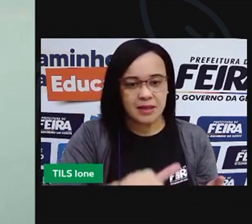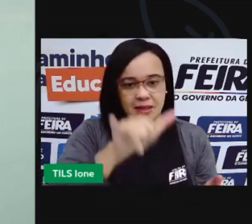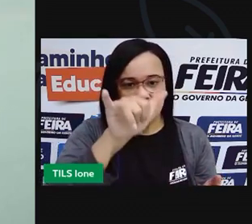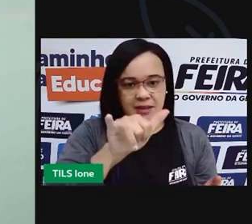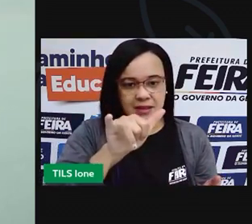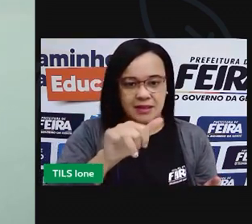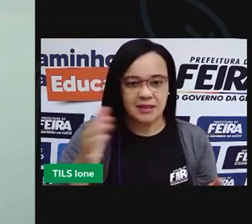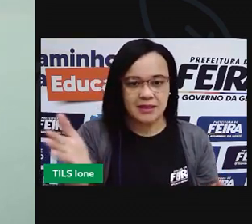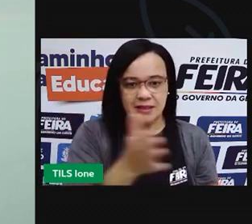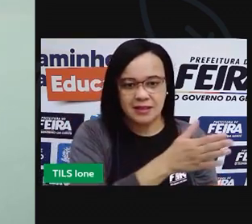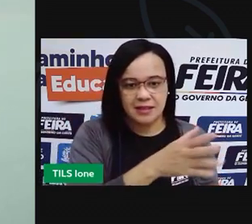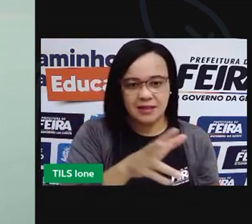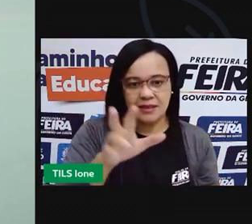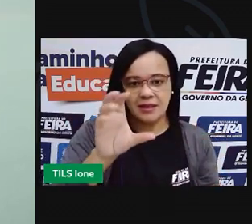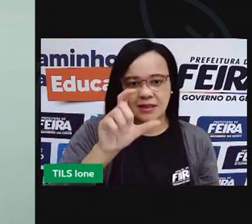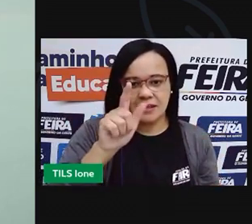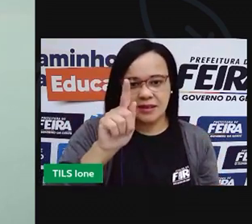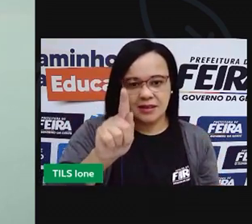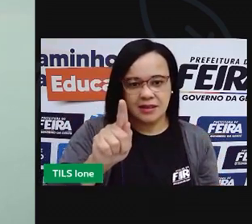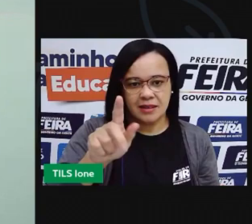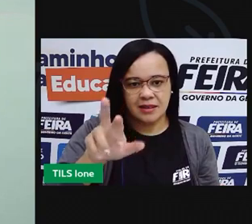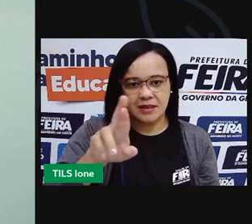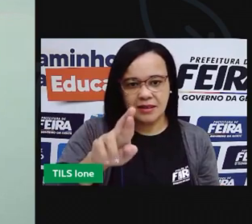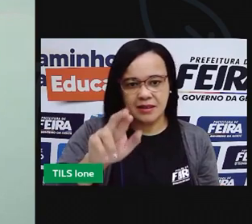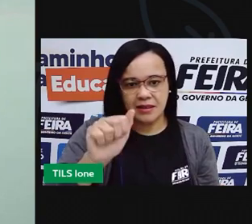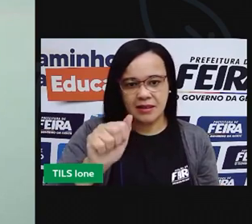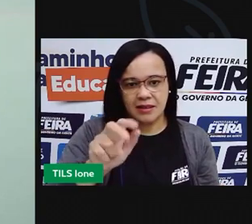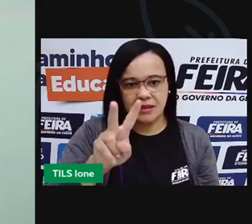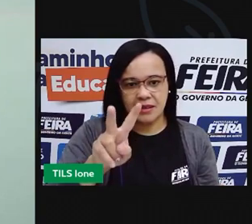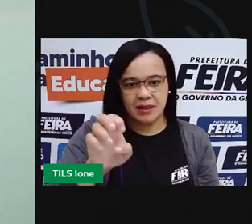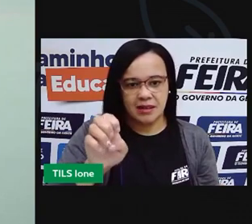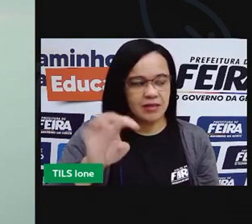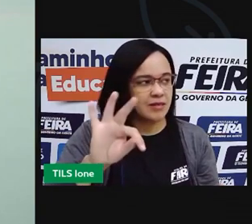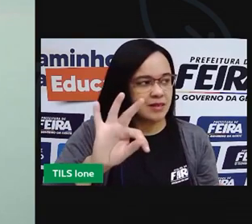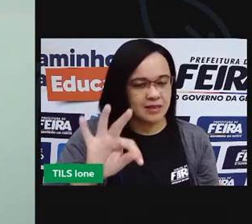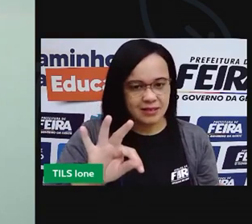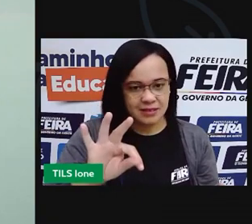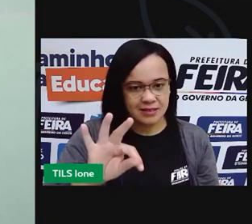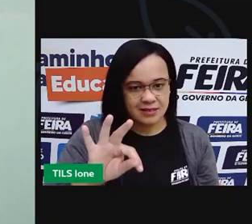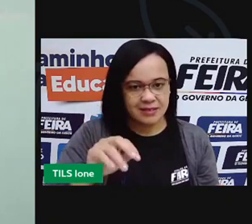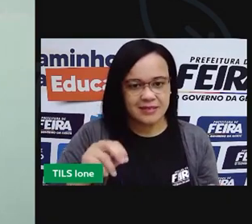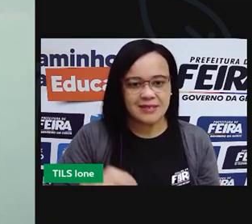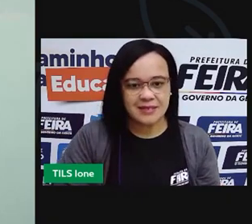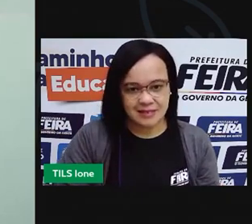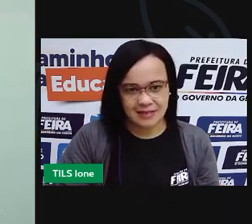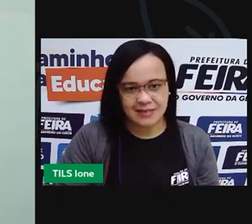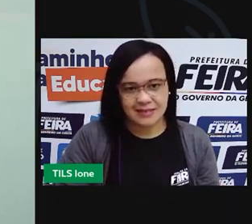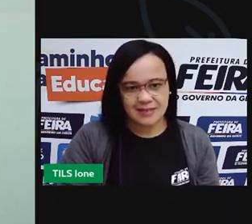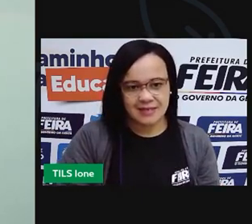para o português foi a Mila Deza.